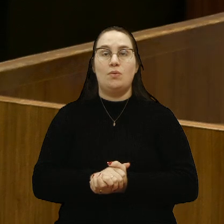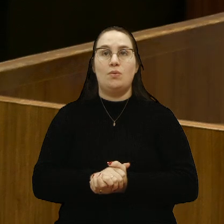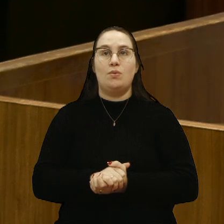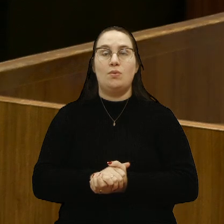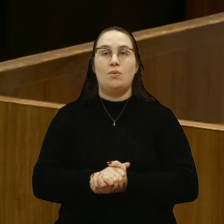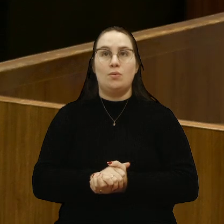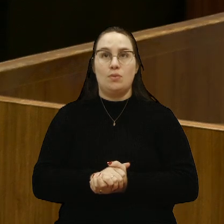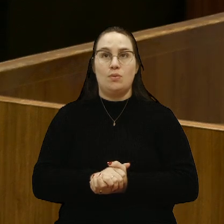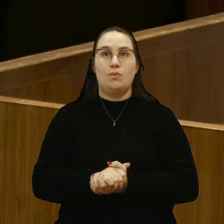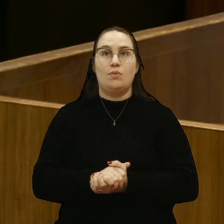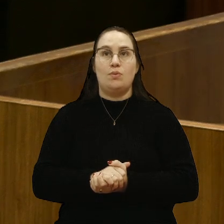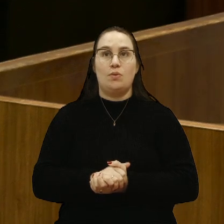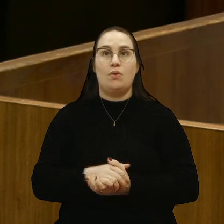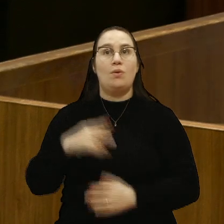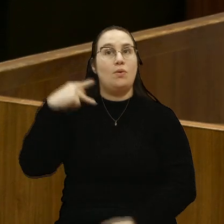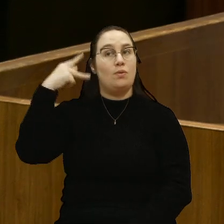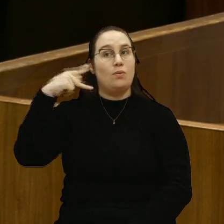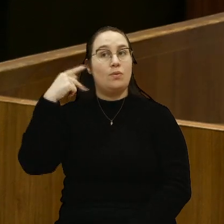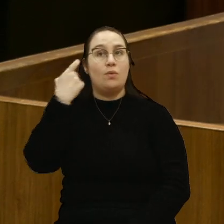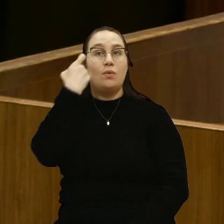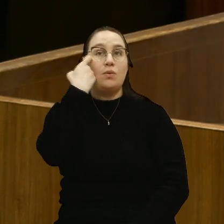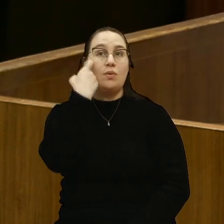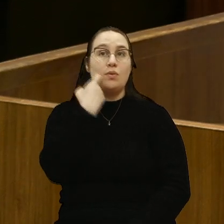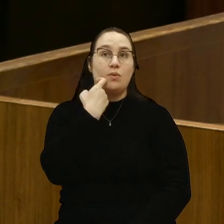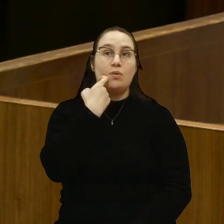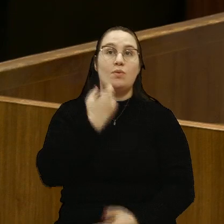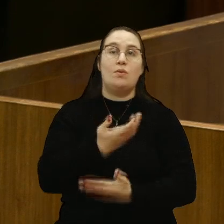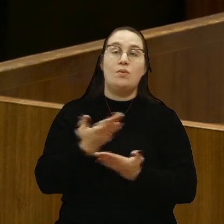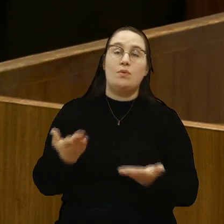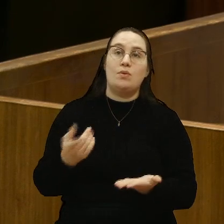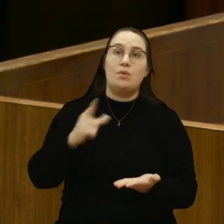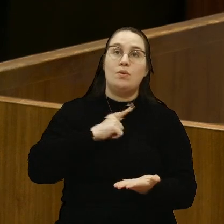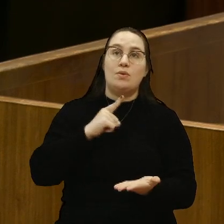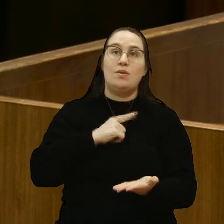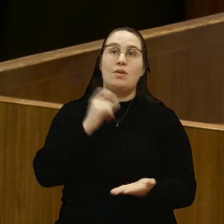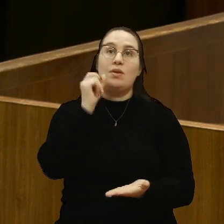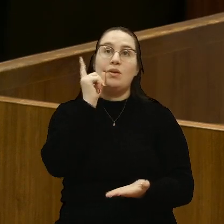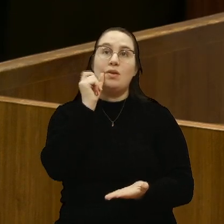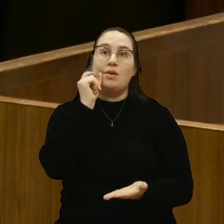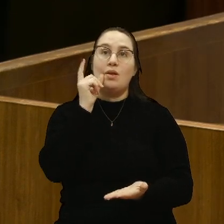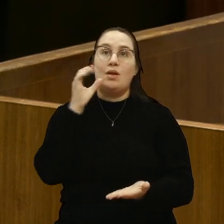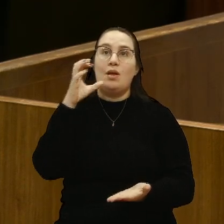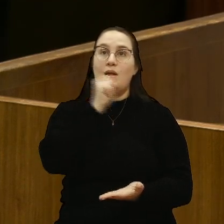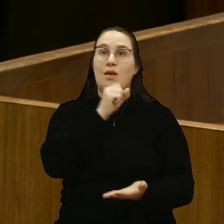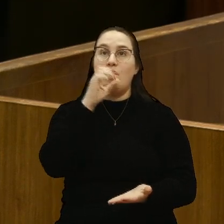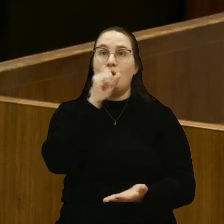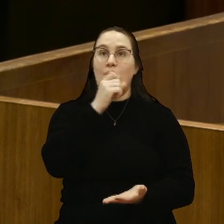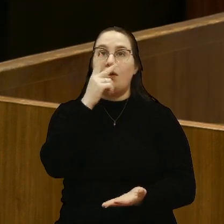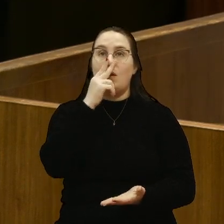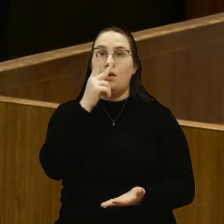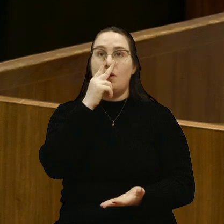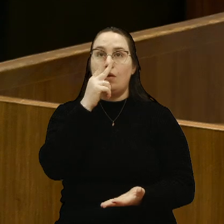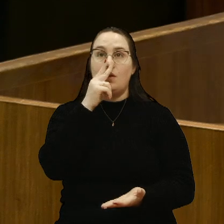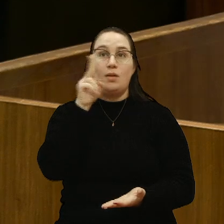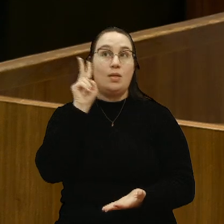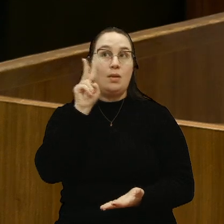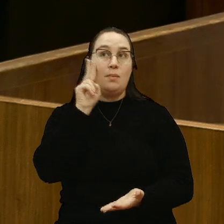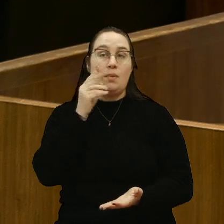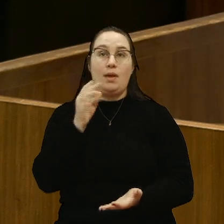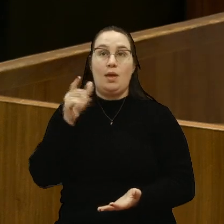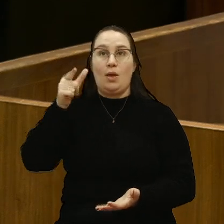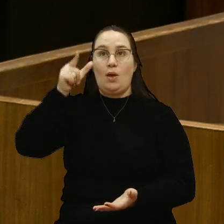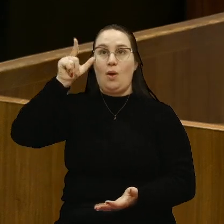Né? Vereador Caleb, o senhor tem um gato laranja exatamente igual, eu lembrei do senhor ontem à